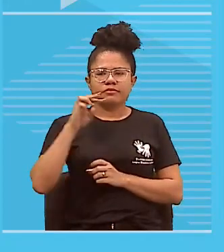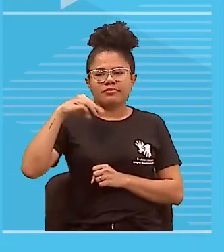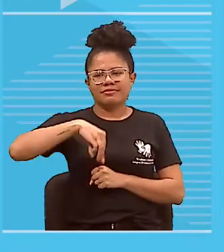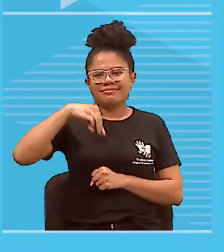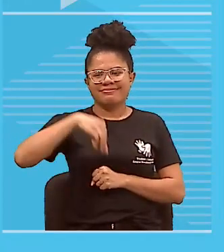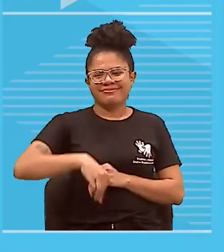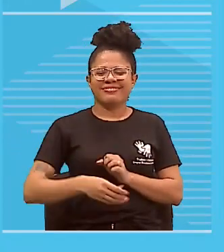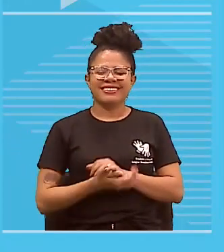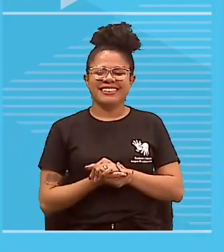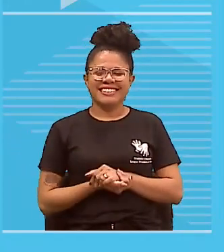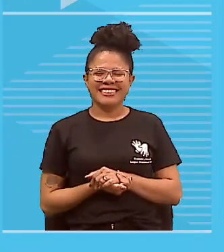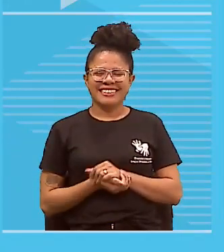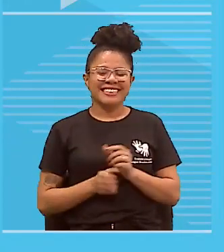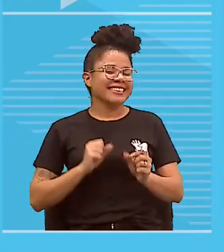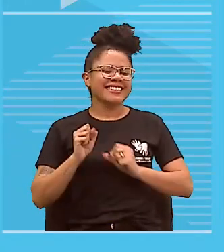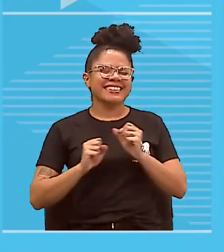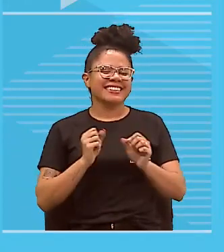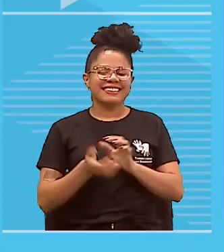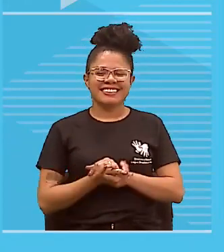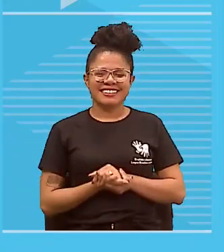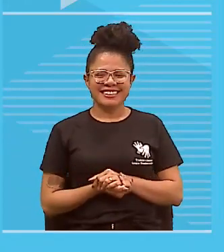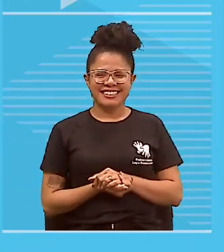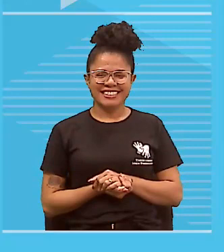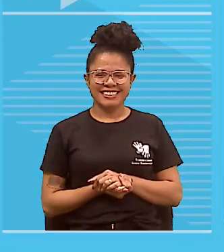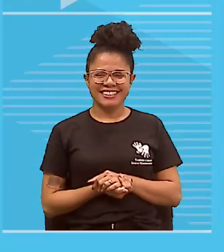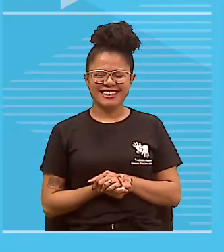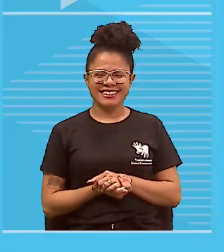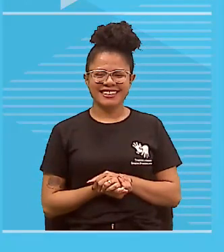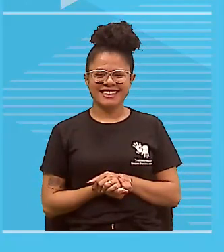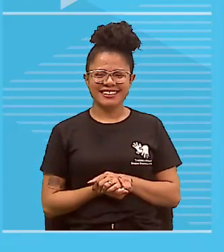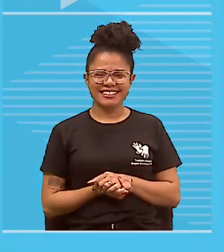2 minutos na tela. O que é poluição? A Rocha.